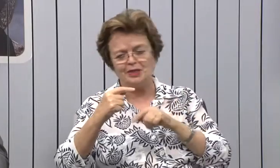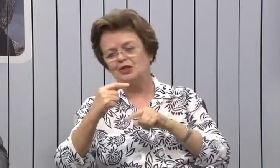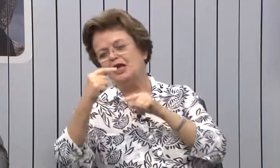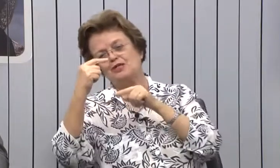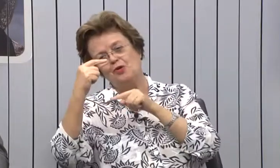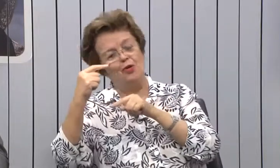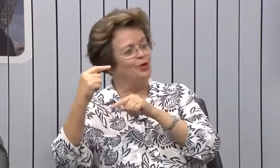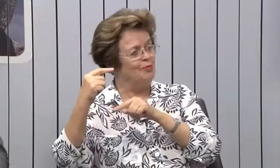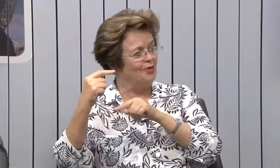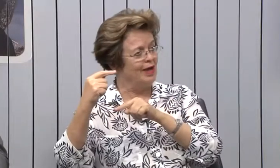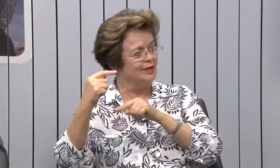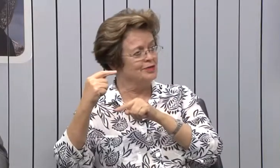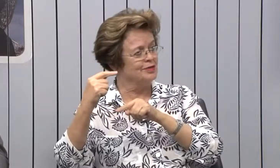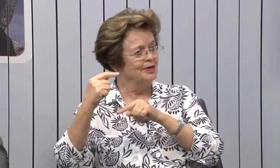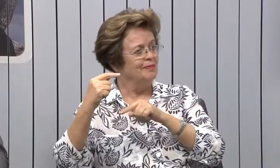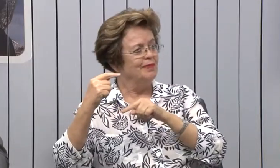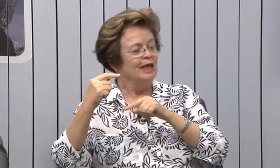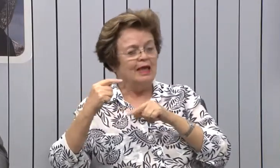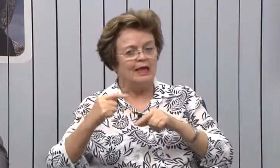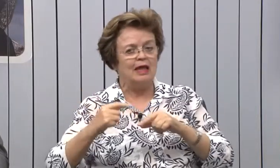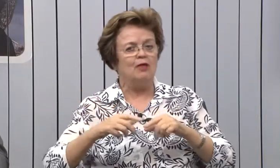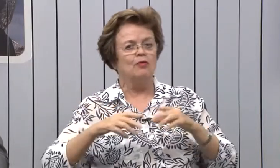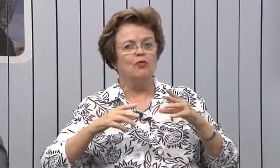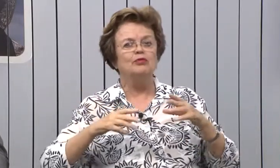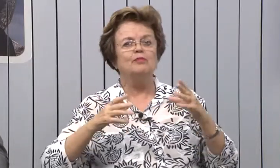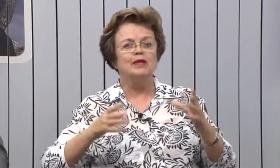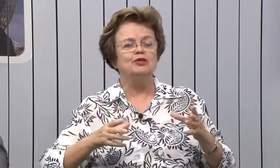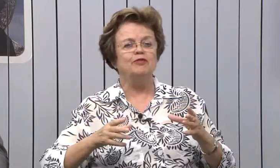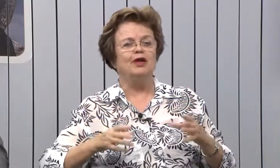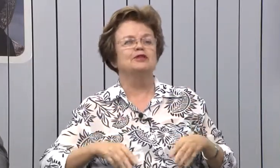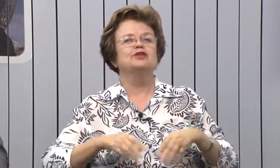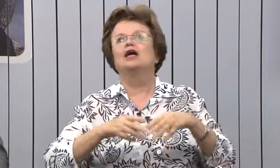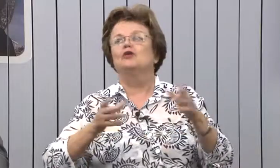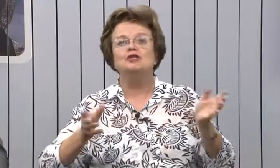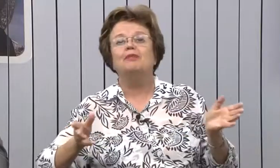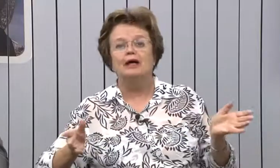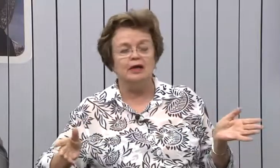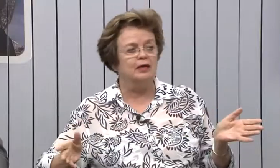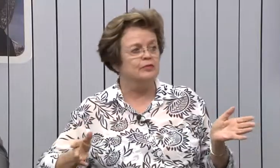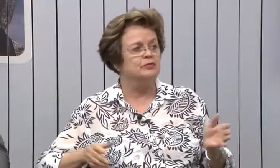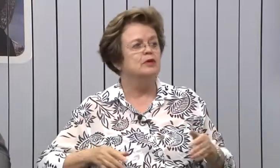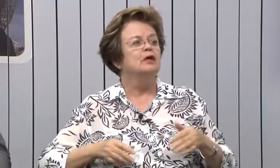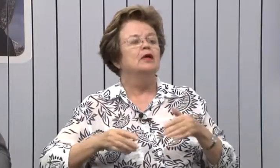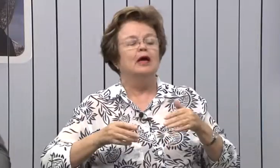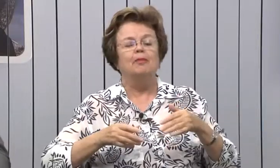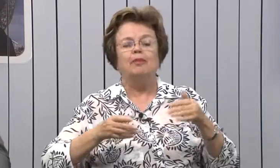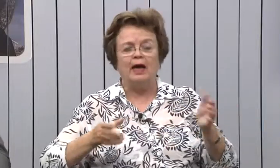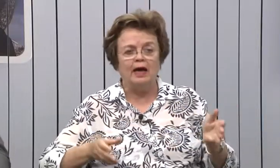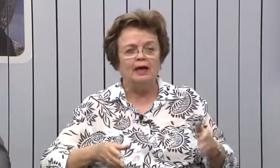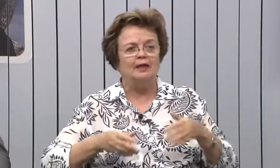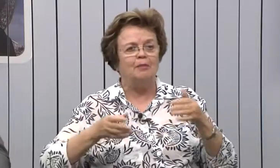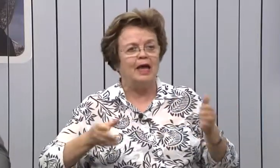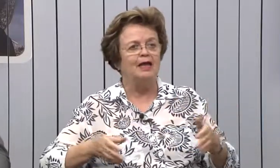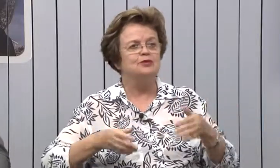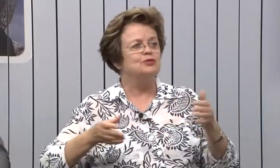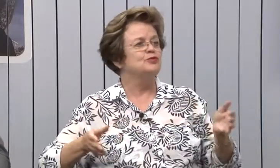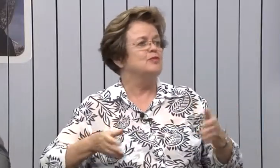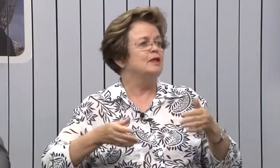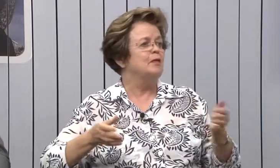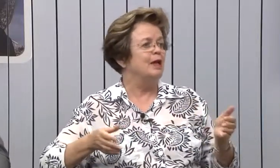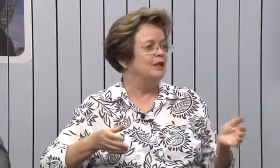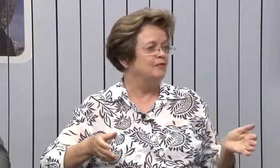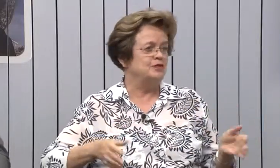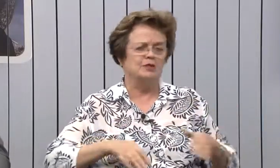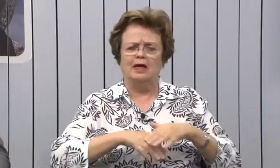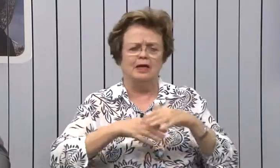as paraginase, R$8.000. Então, quando o ministro fala assim, nós pagamos, a tabela SUS